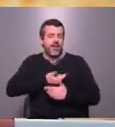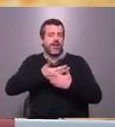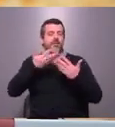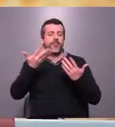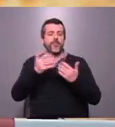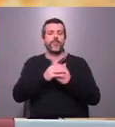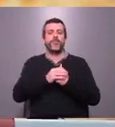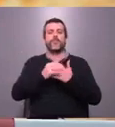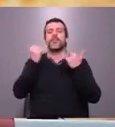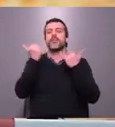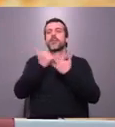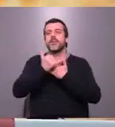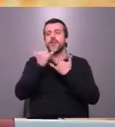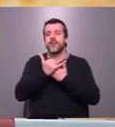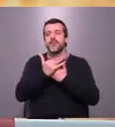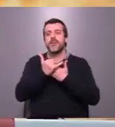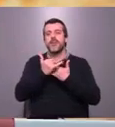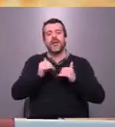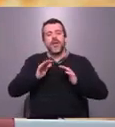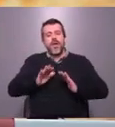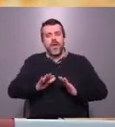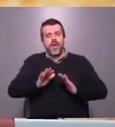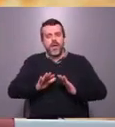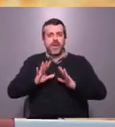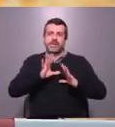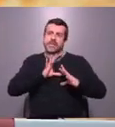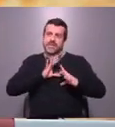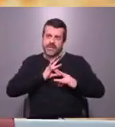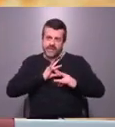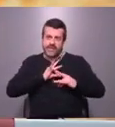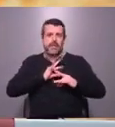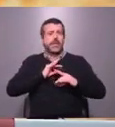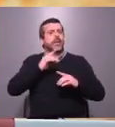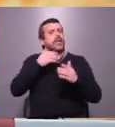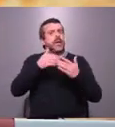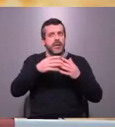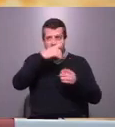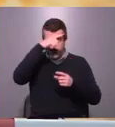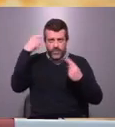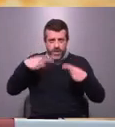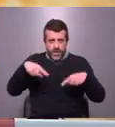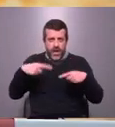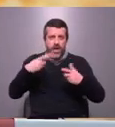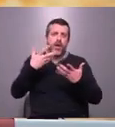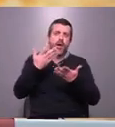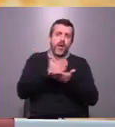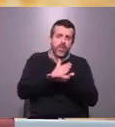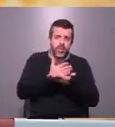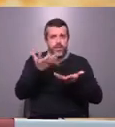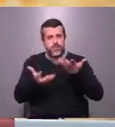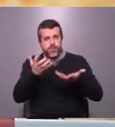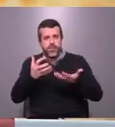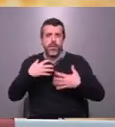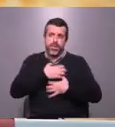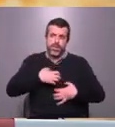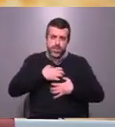alegria que resiste às dificuldades do tempo presente, às dúvidas e inquietações que tantas vezes nos